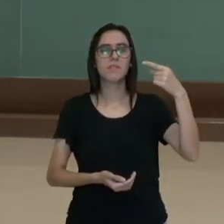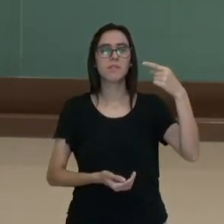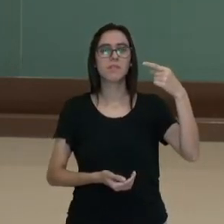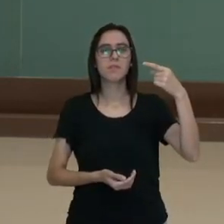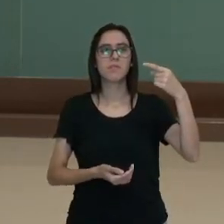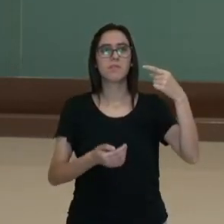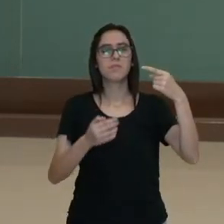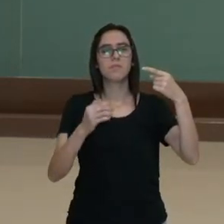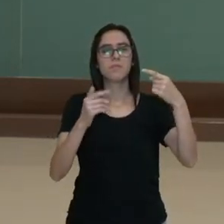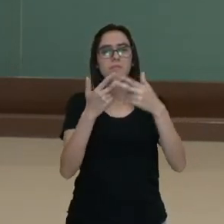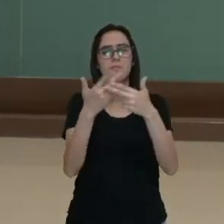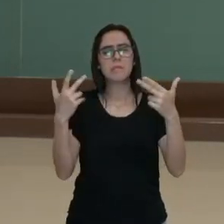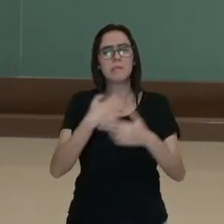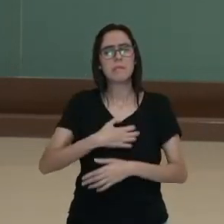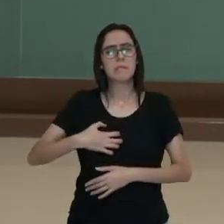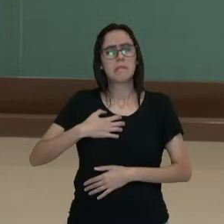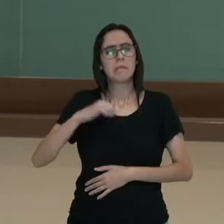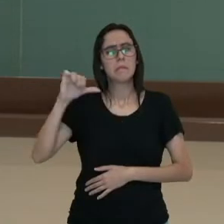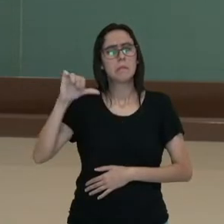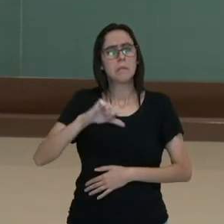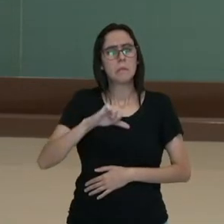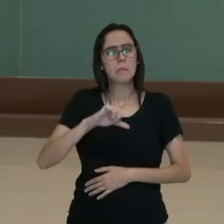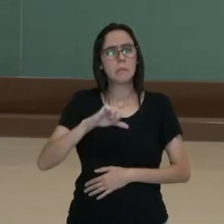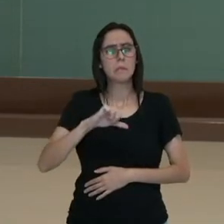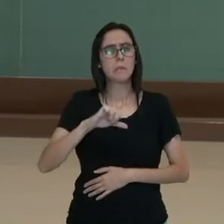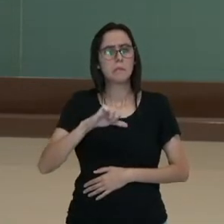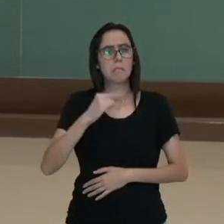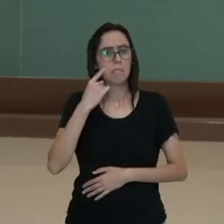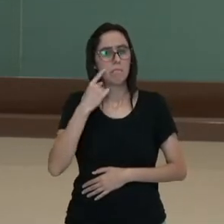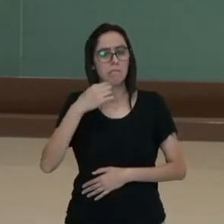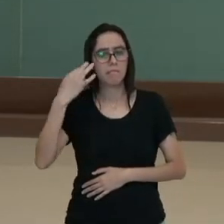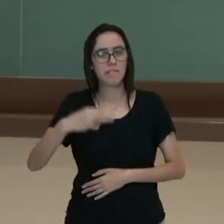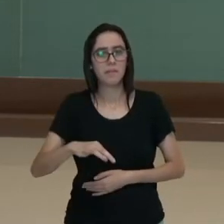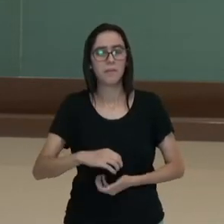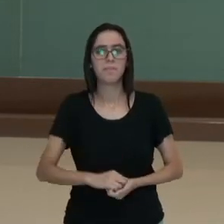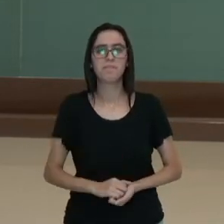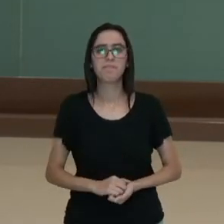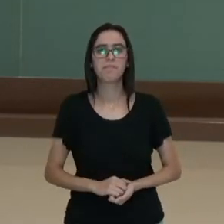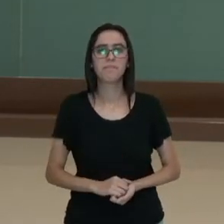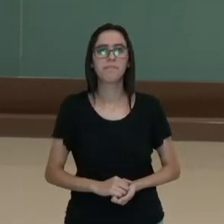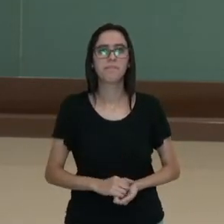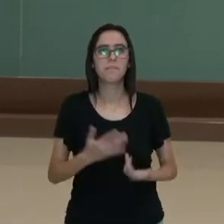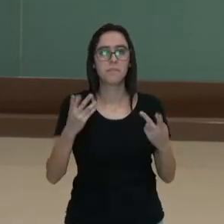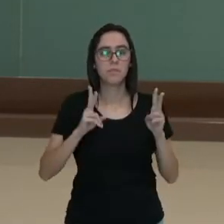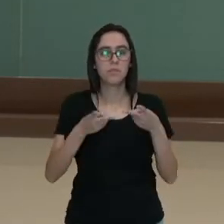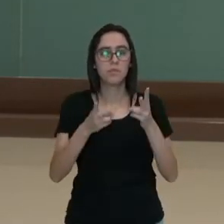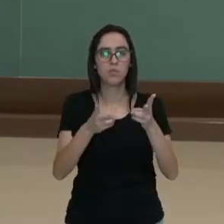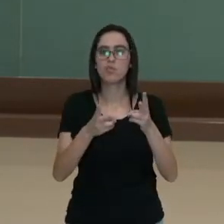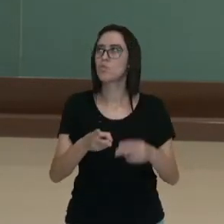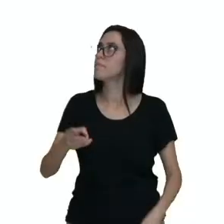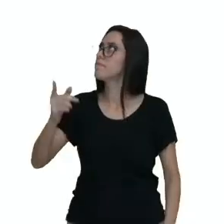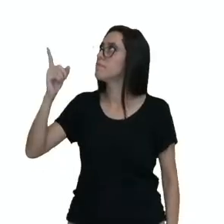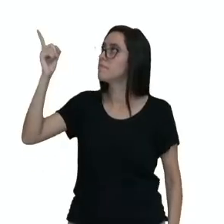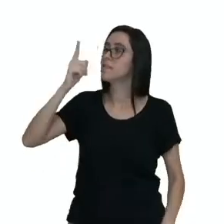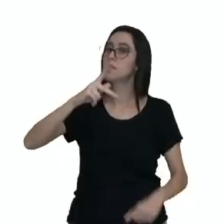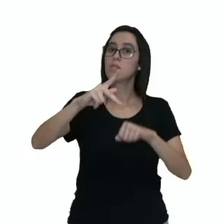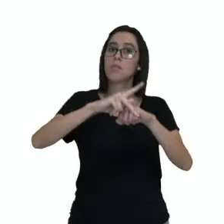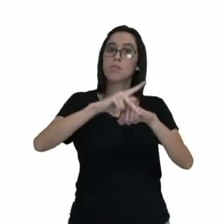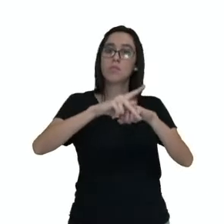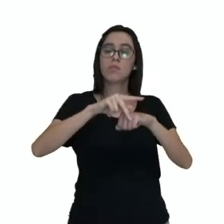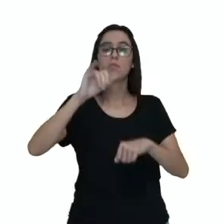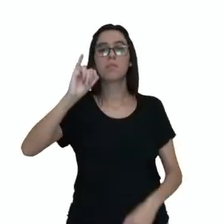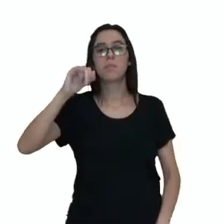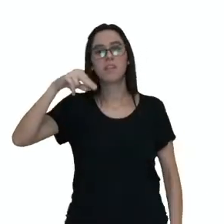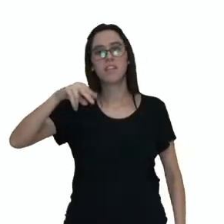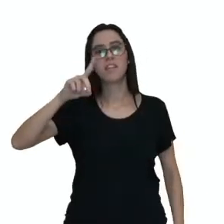o que a Rocío falou, disse. Certo? Seguindo, outros pronombres indefinidos.